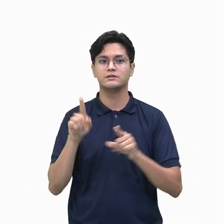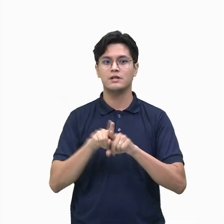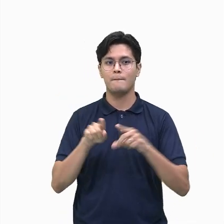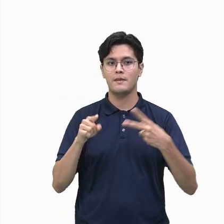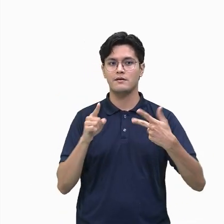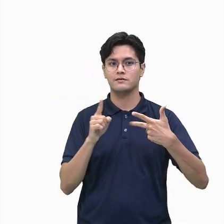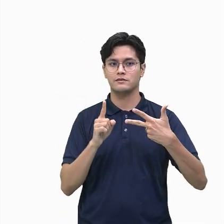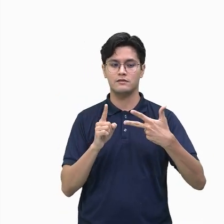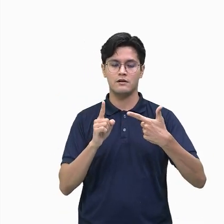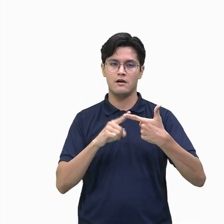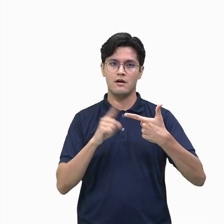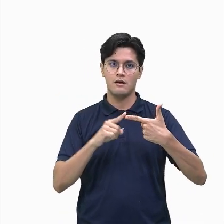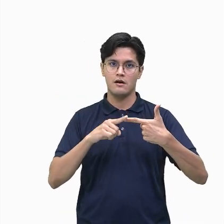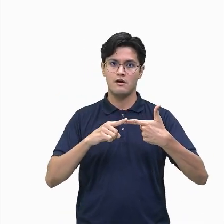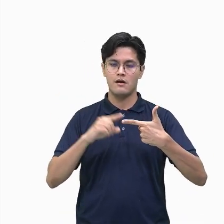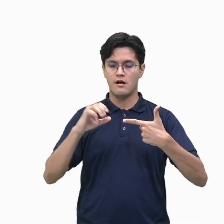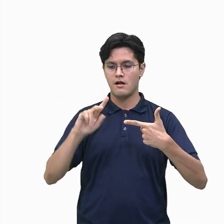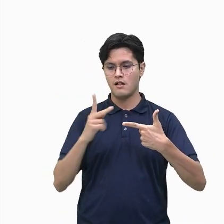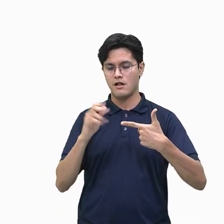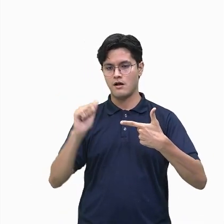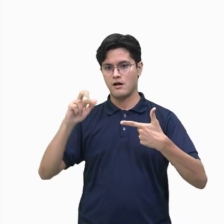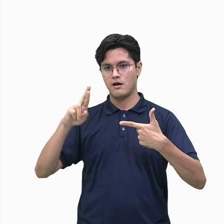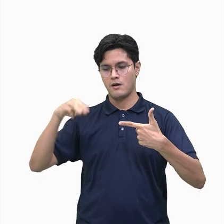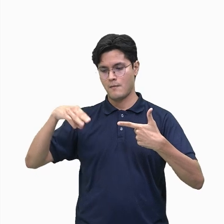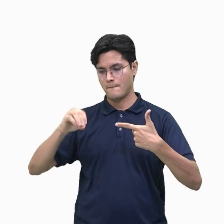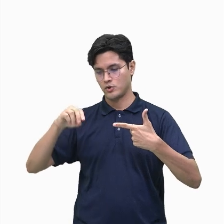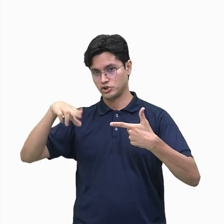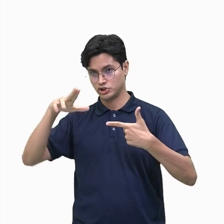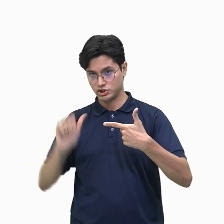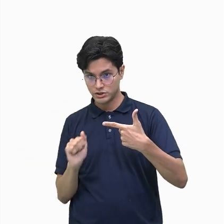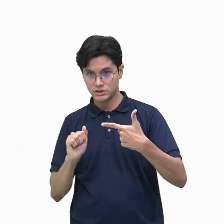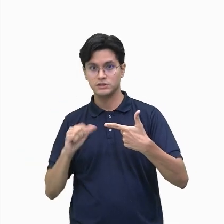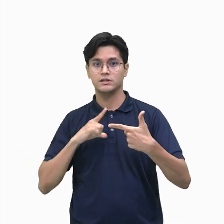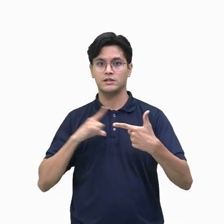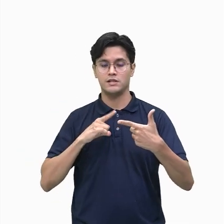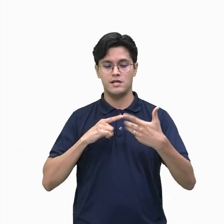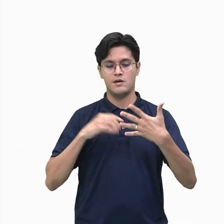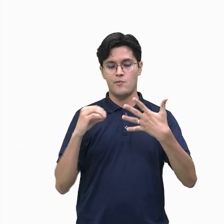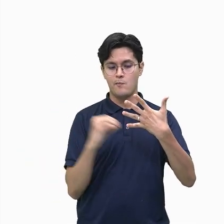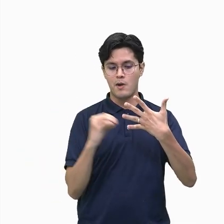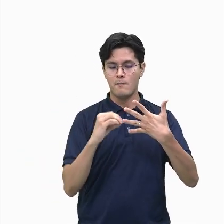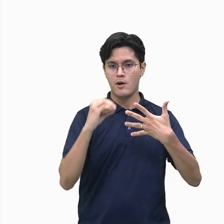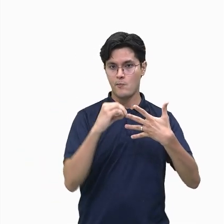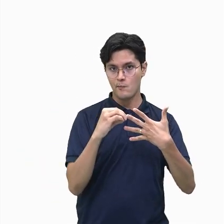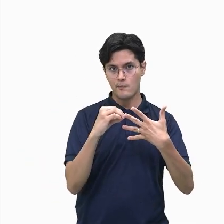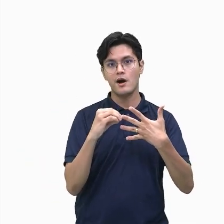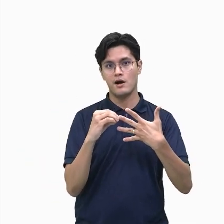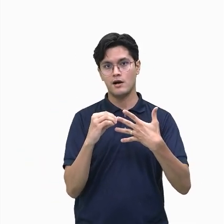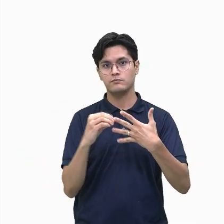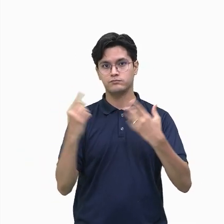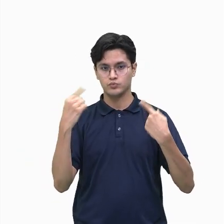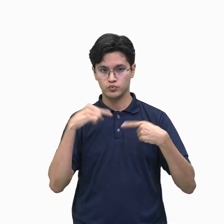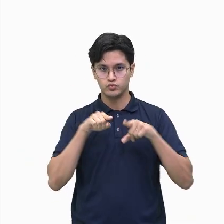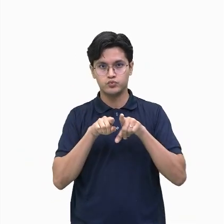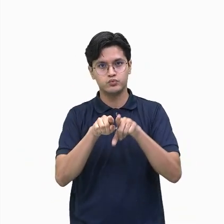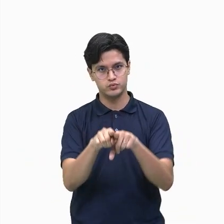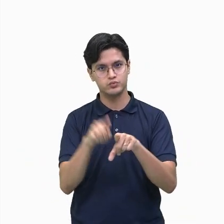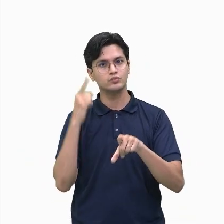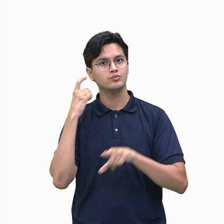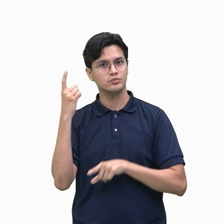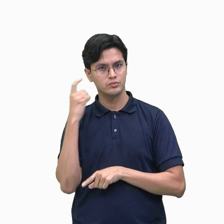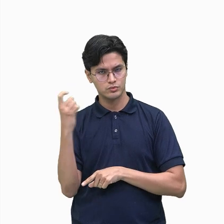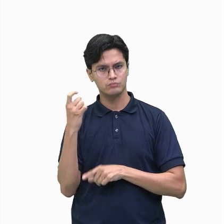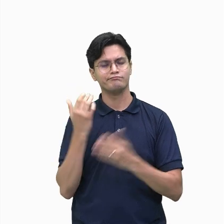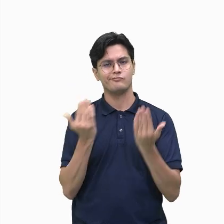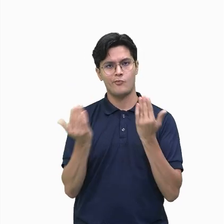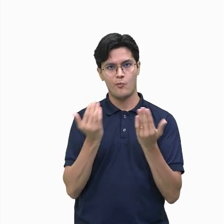notas tocadas simultaneamente, como se fosse uma orquestra, não é verdade? O ritmo,